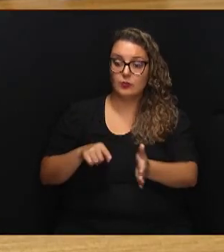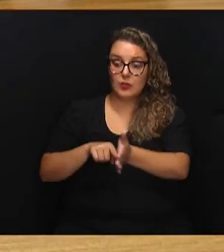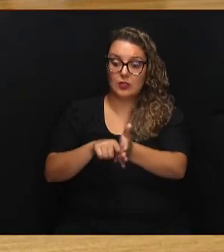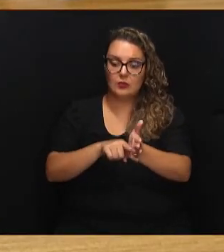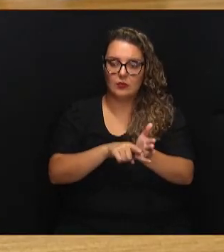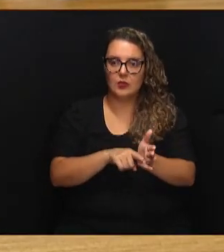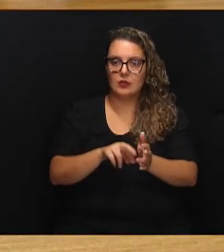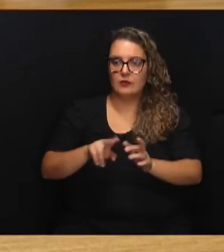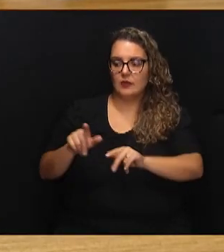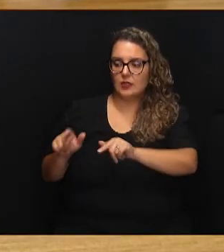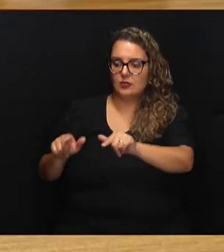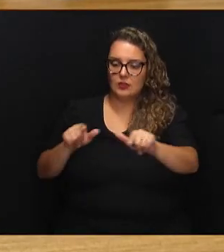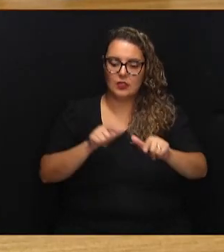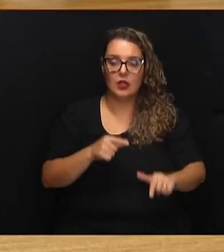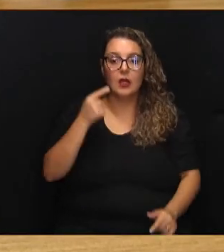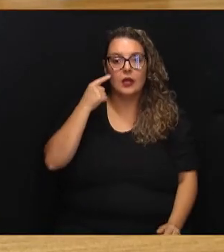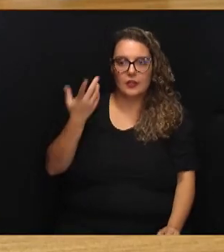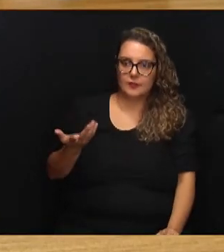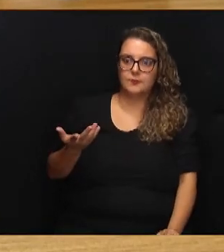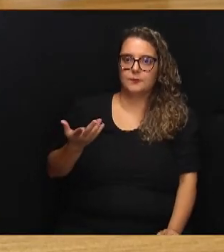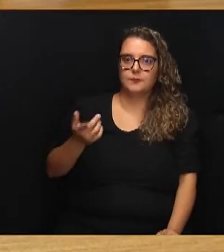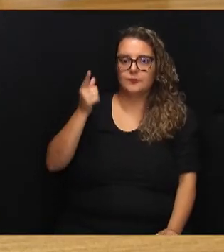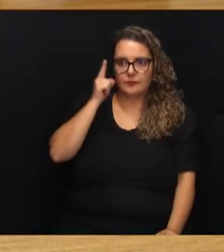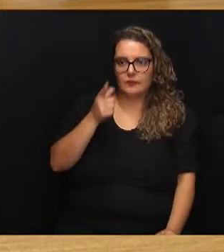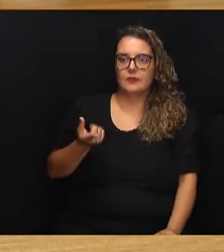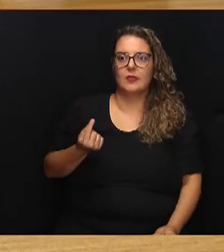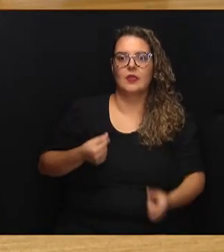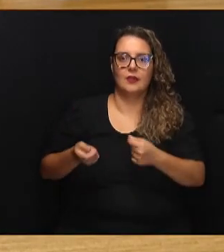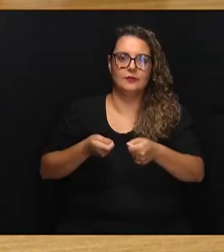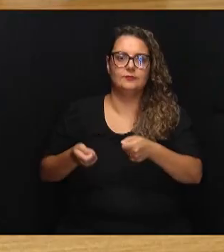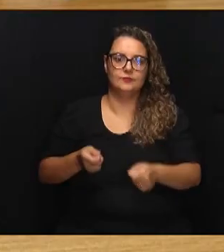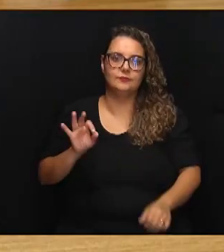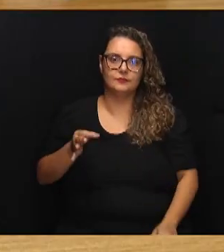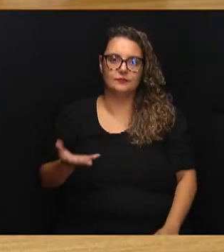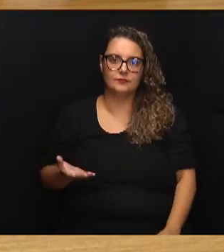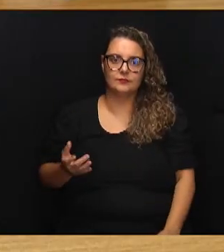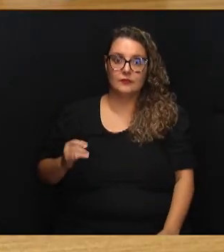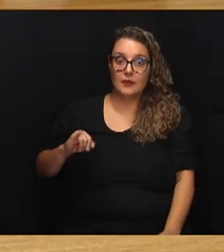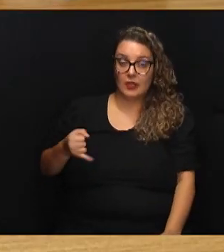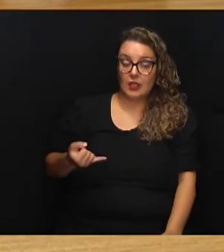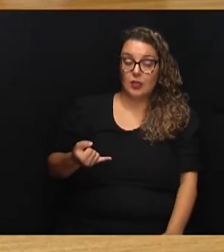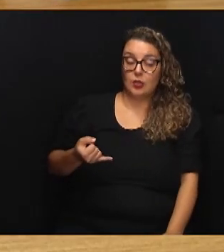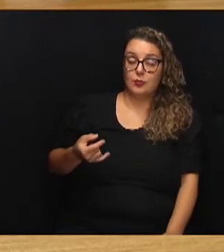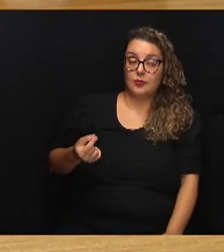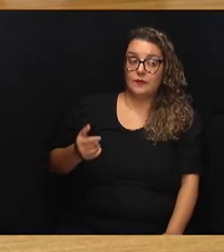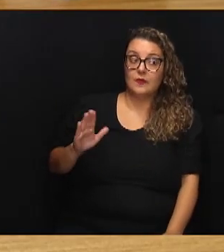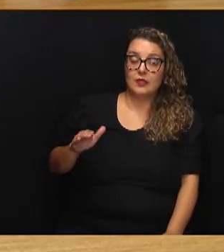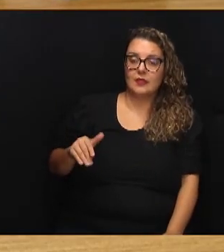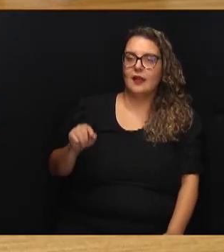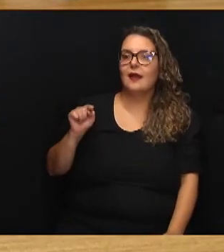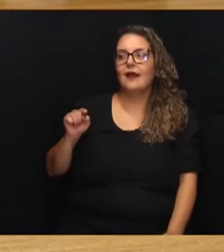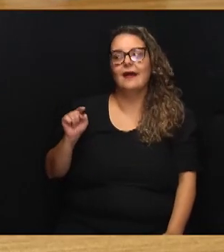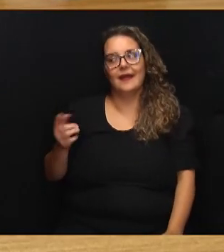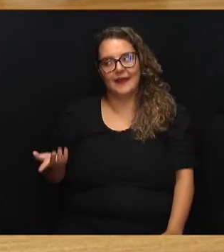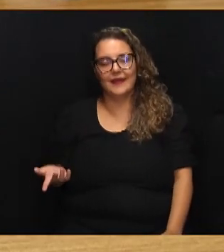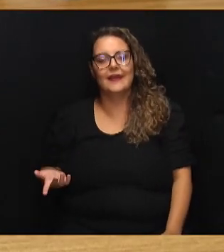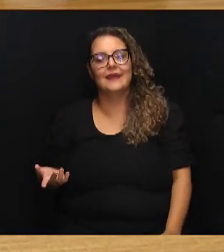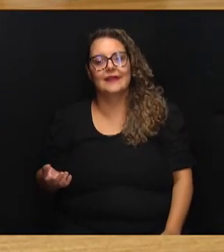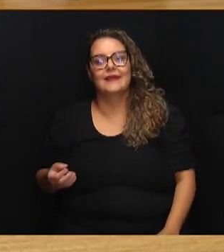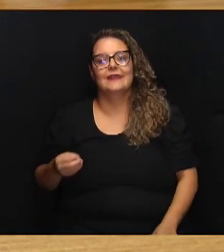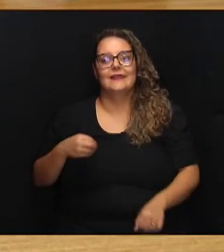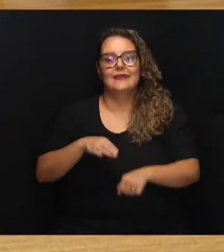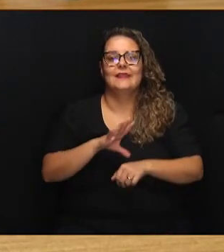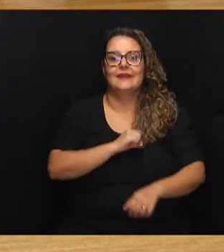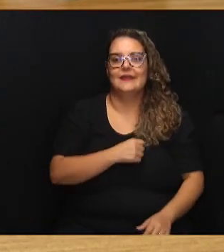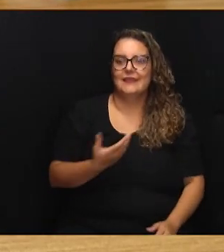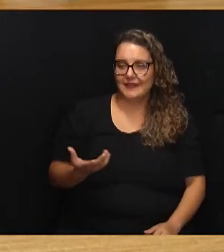vários locais, a tendência é que você vá conseguir economizar sem dúvida. Aproveitar as promoções. Essa dica eu gosto,